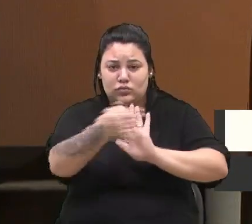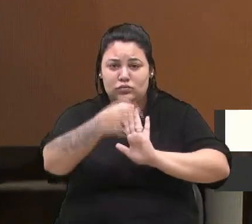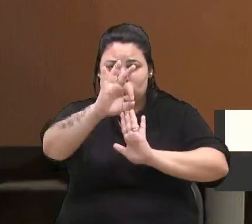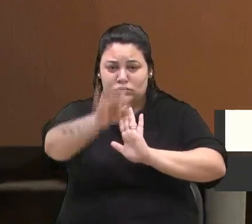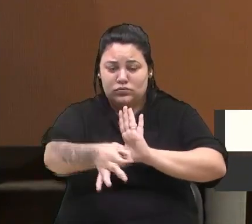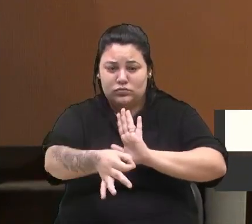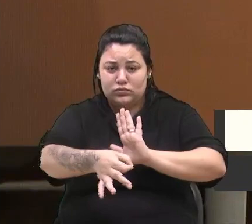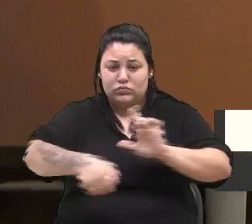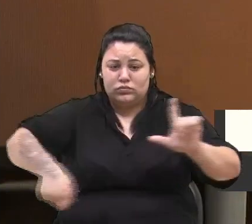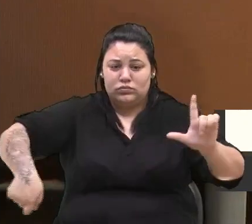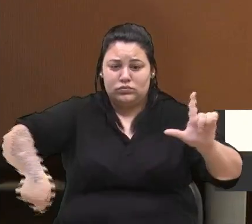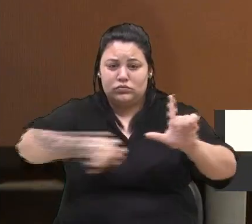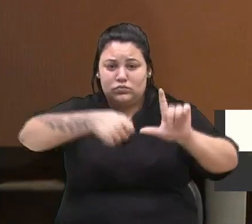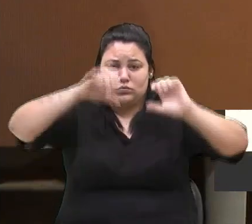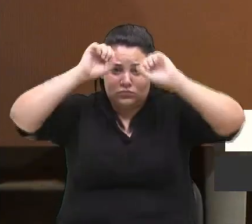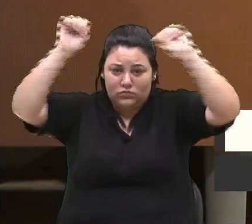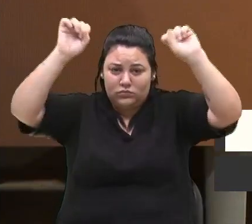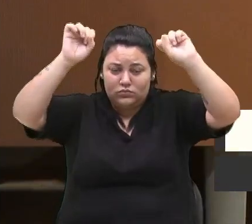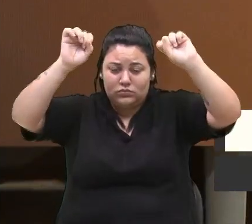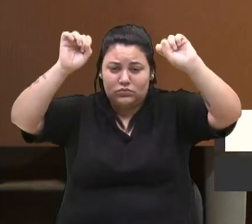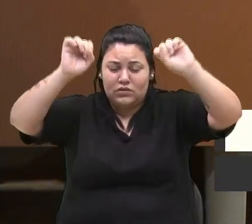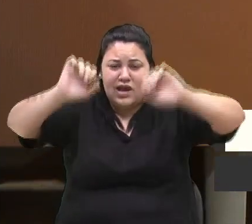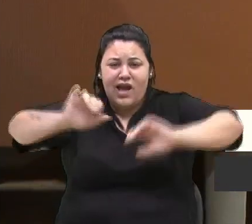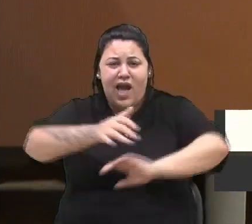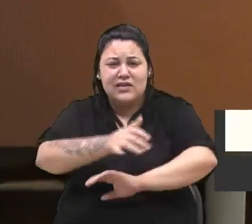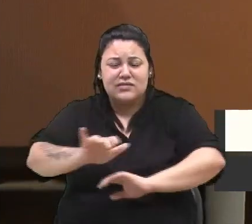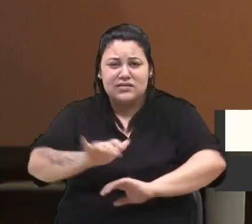Federal, nem todo